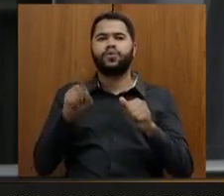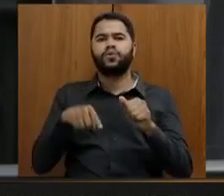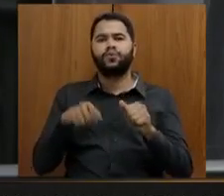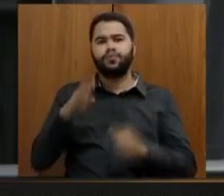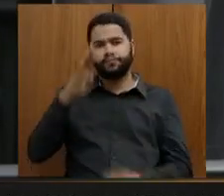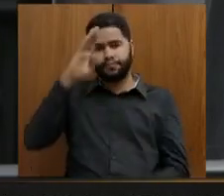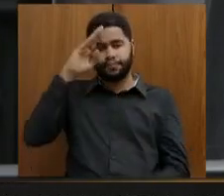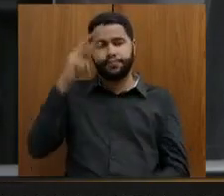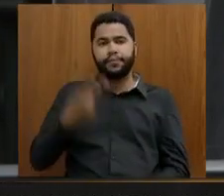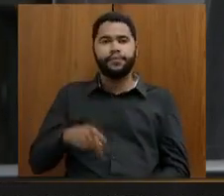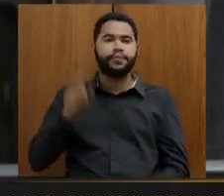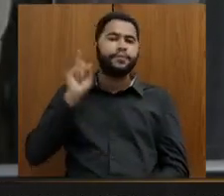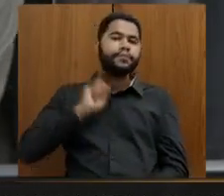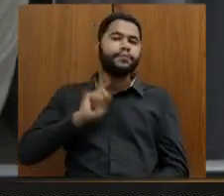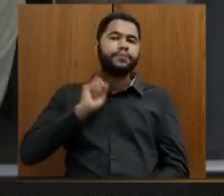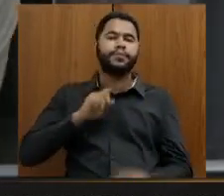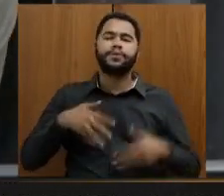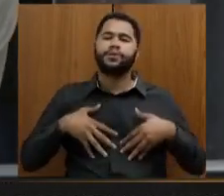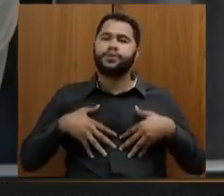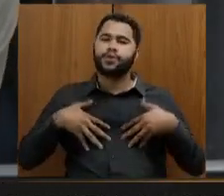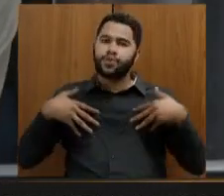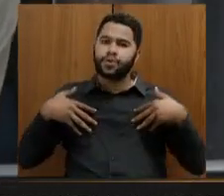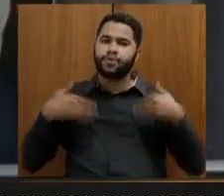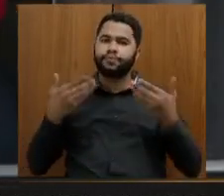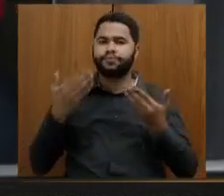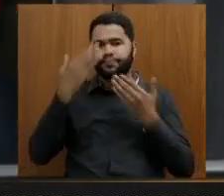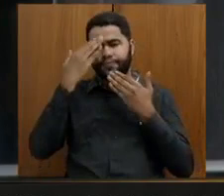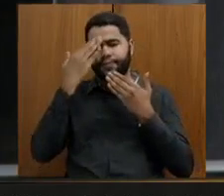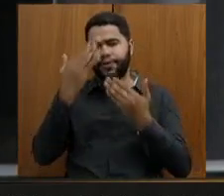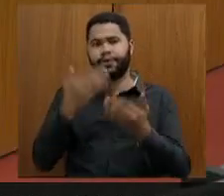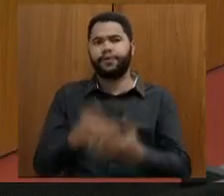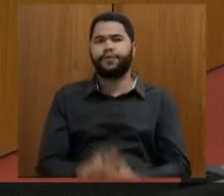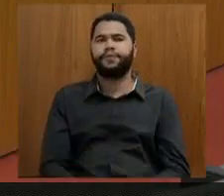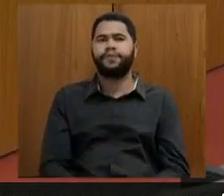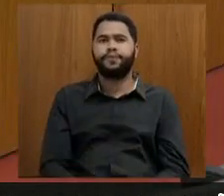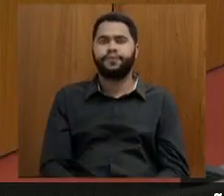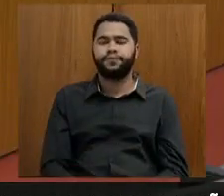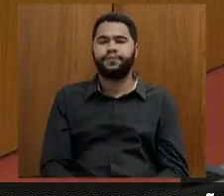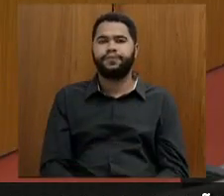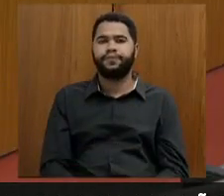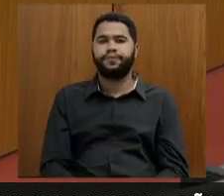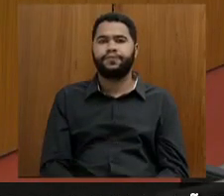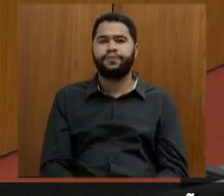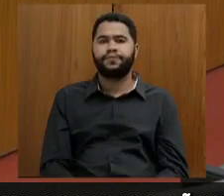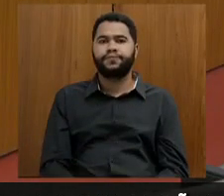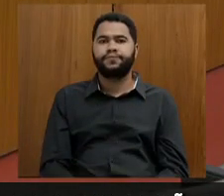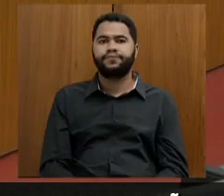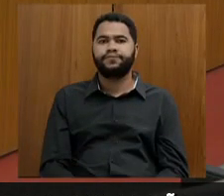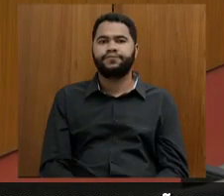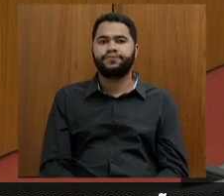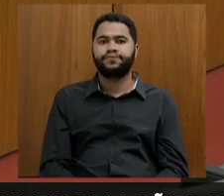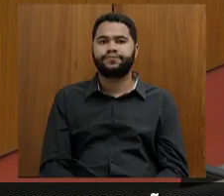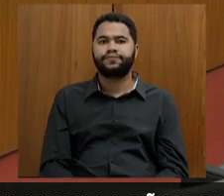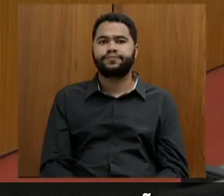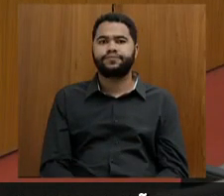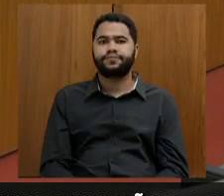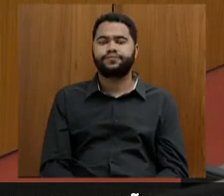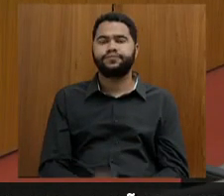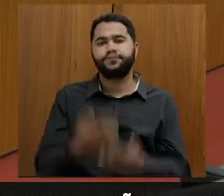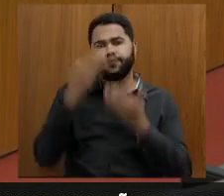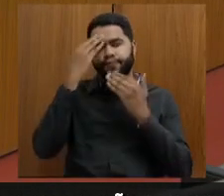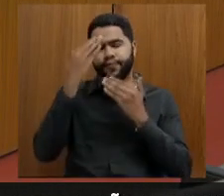da nossa Minas Gerais a nossa satisfação em nosso orgulho obrigado se dessemos as